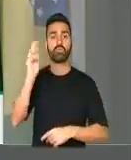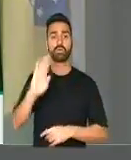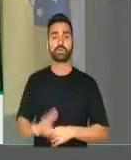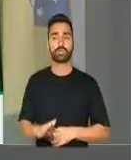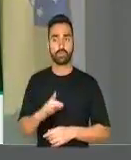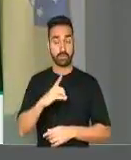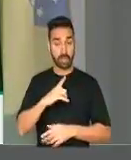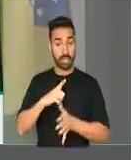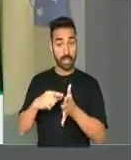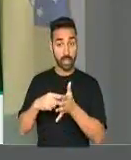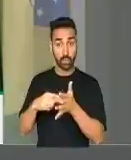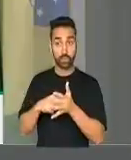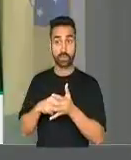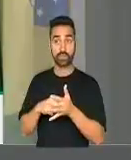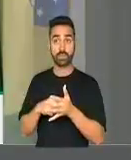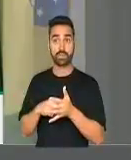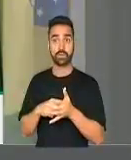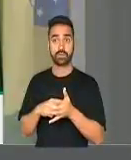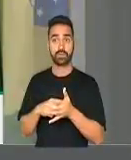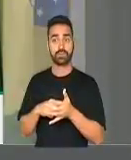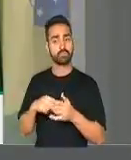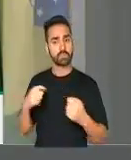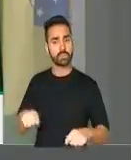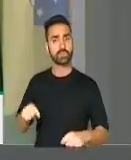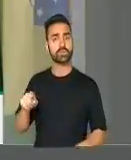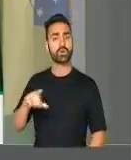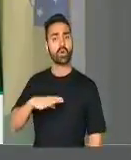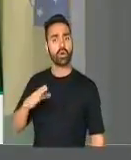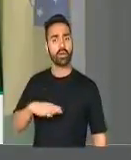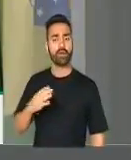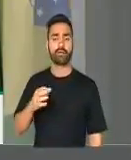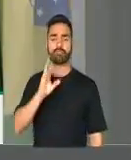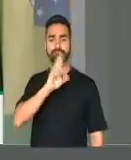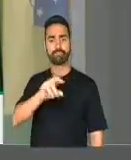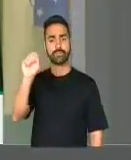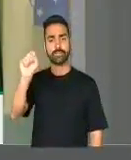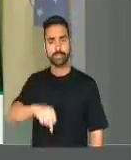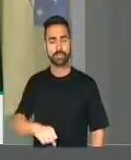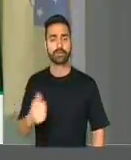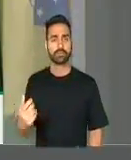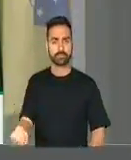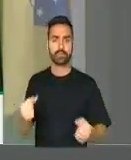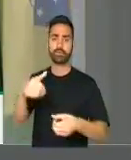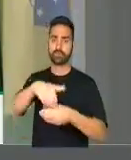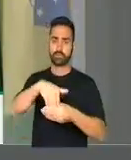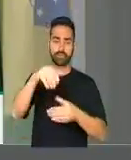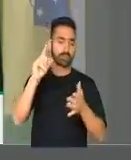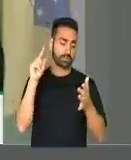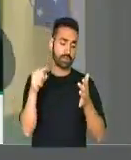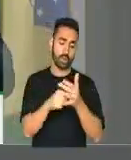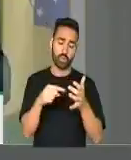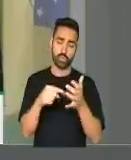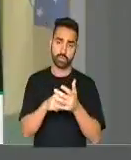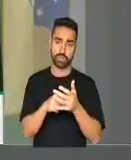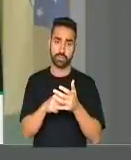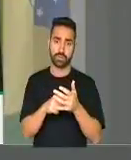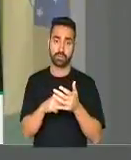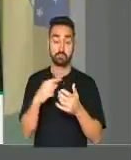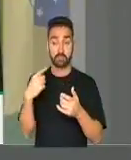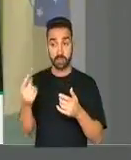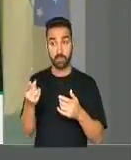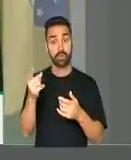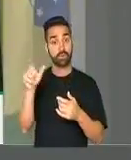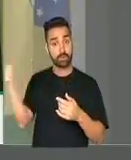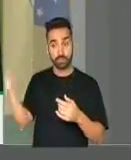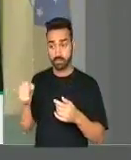apresentadas e tenham a coragem de dizer sim a essa denúncia porque esse é o nosso papel e depois o presidente Vai